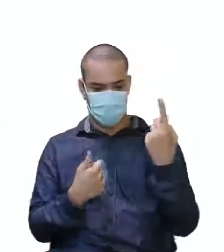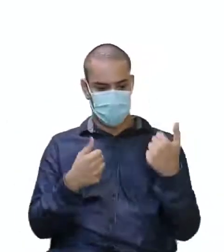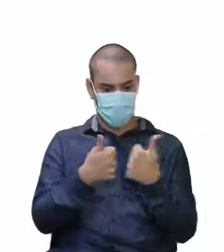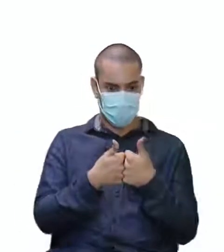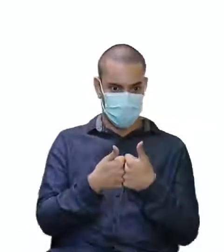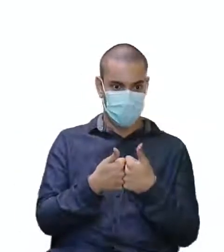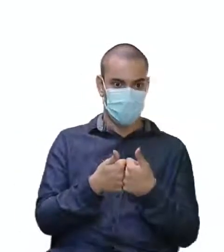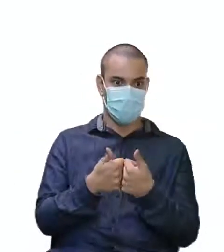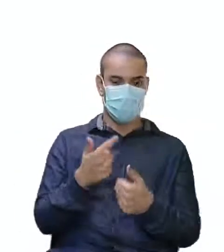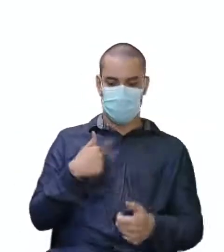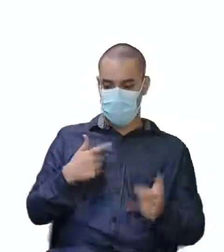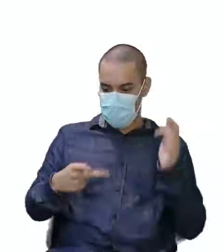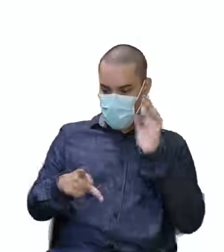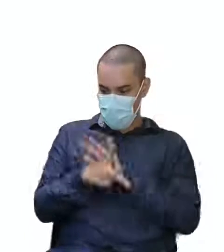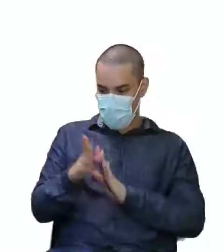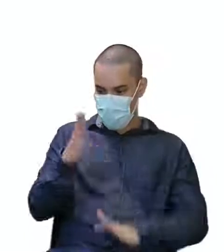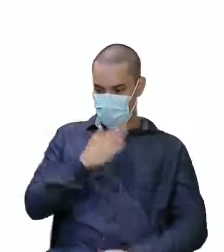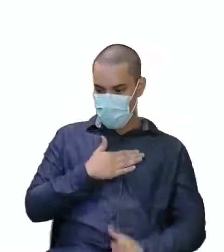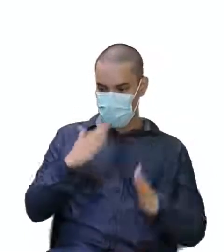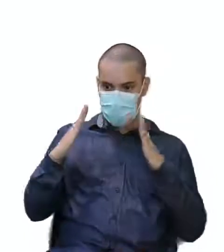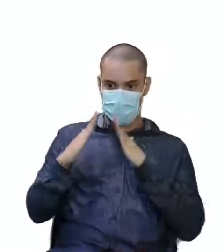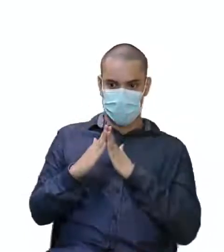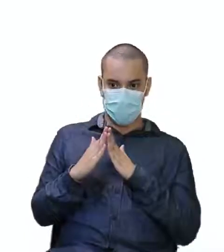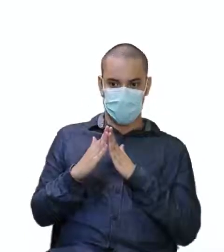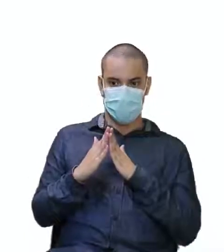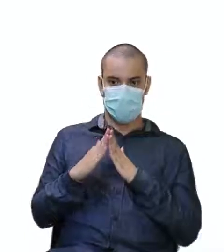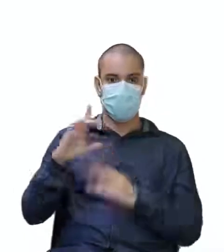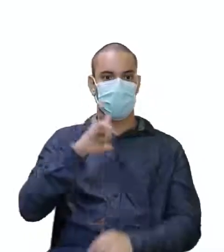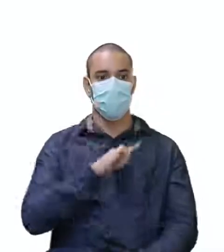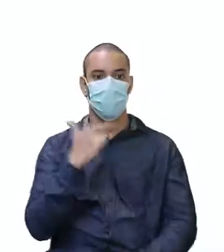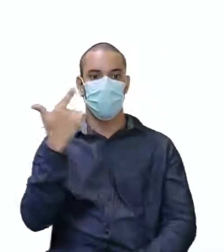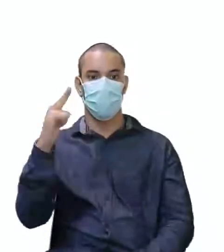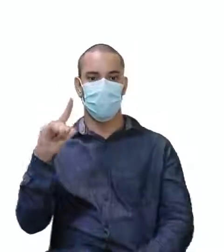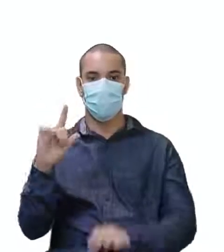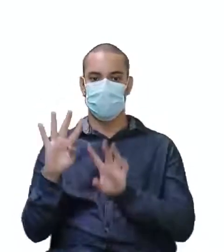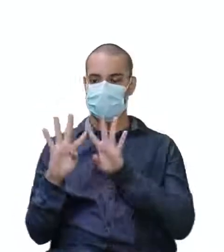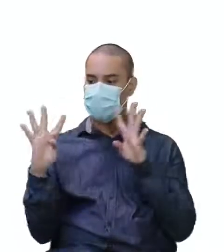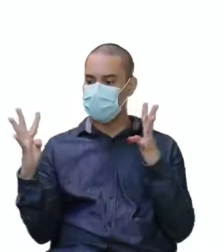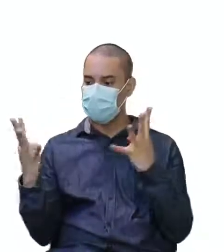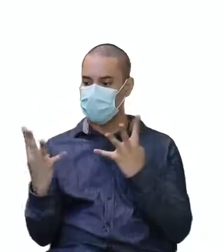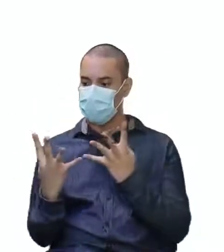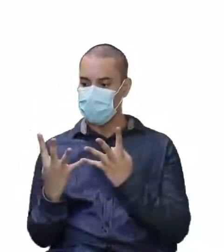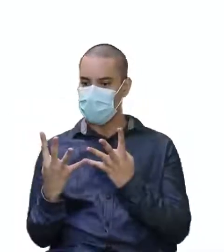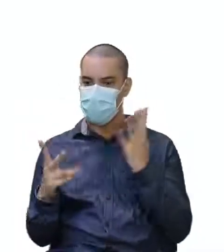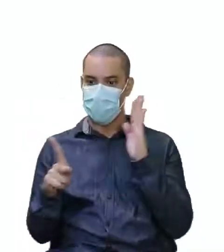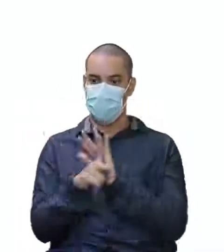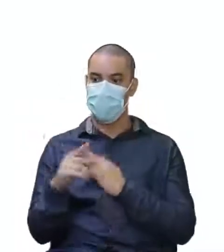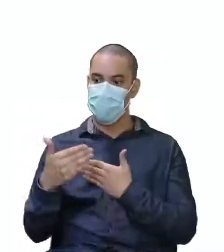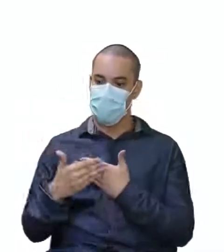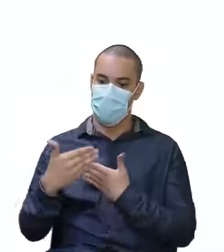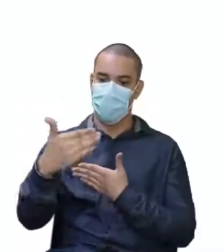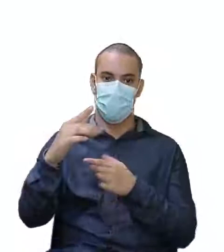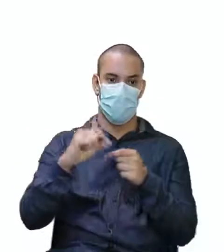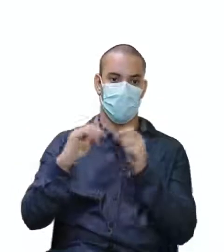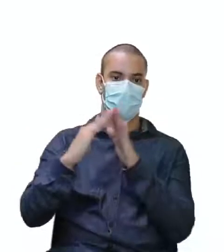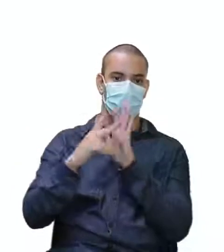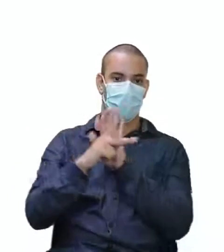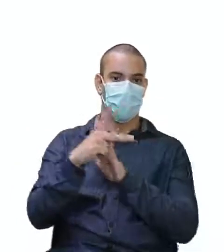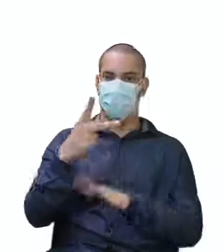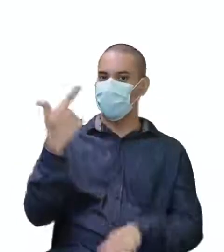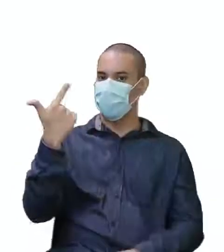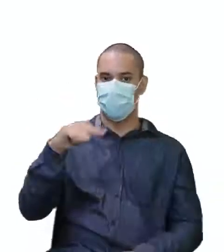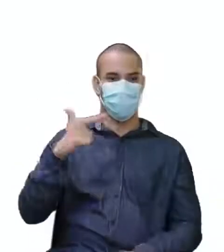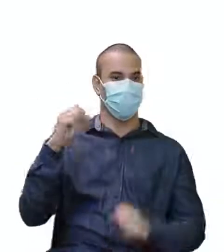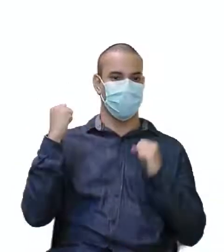existe aquilo, aqui é minha casa, como a gente tem aí, tem um cercado e dali para frente é que você pode fazer a sua casa. Não existe isso